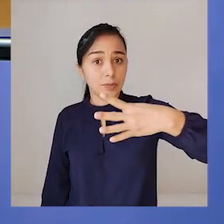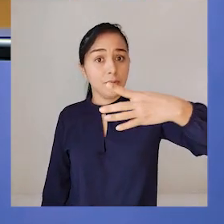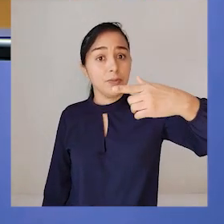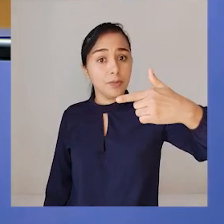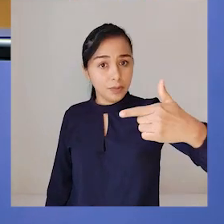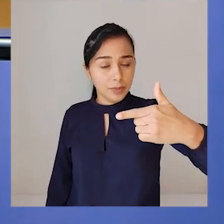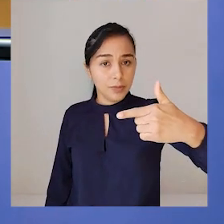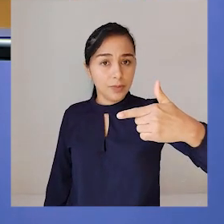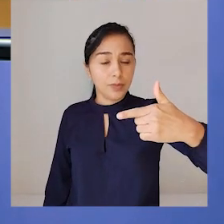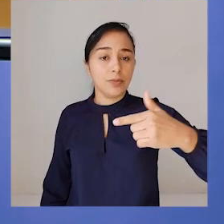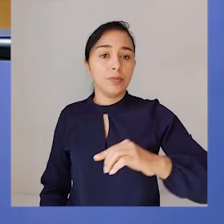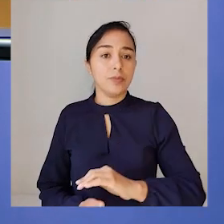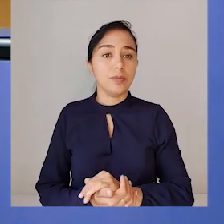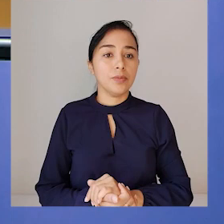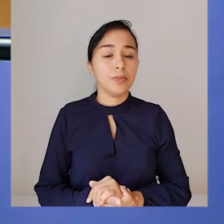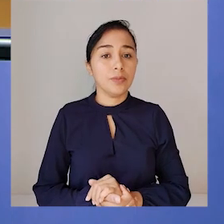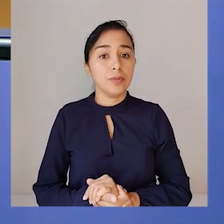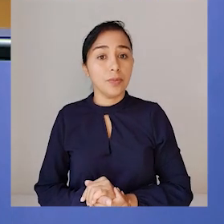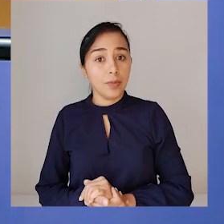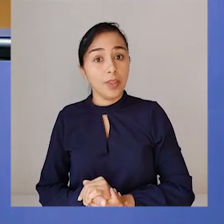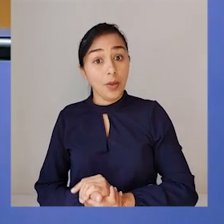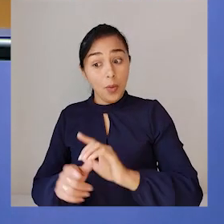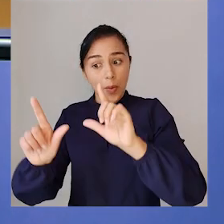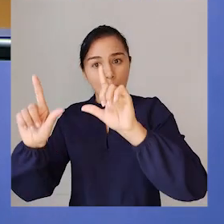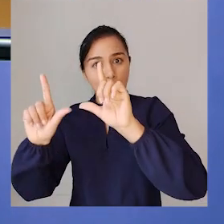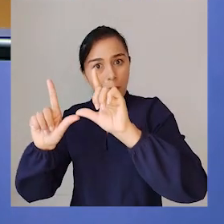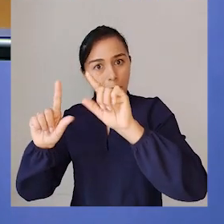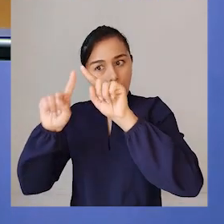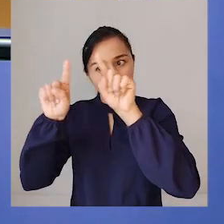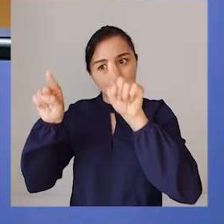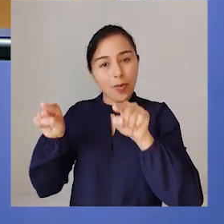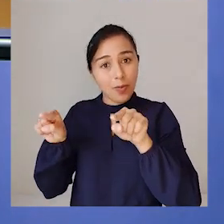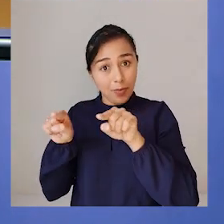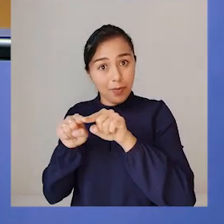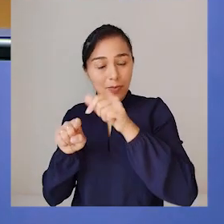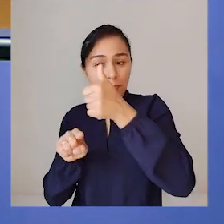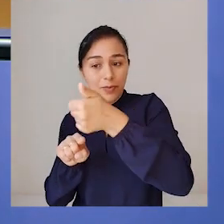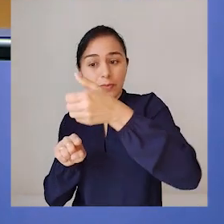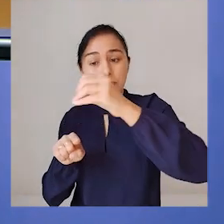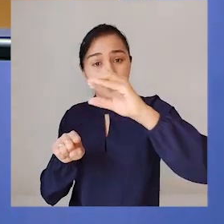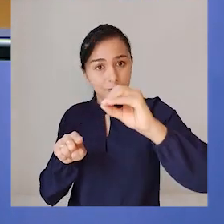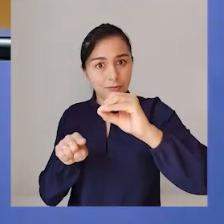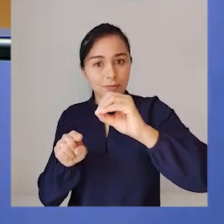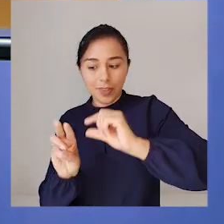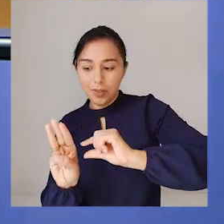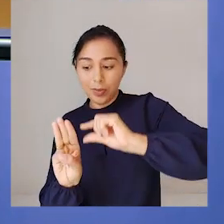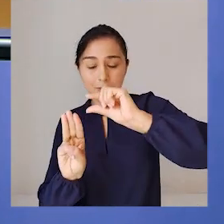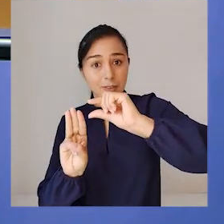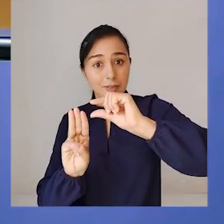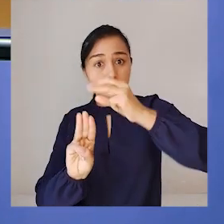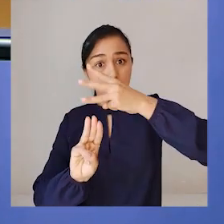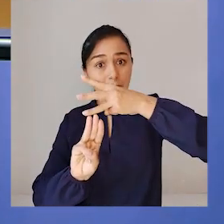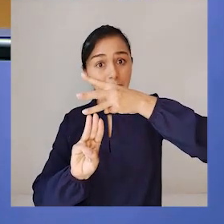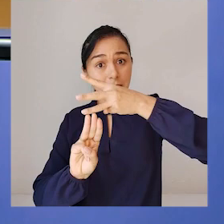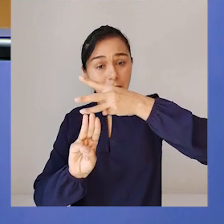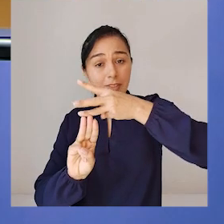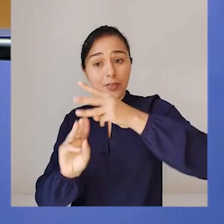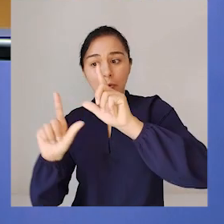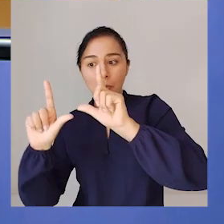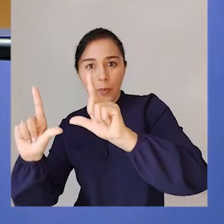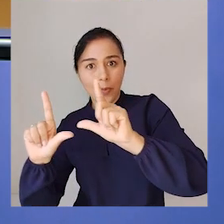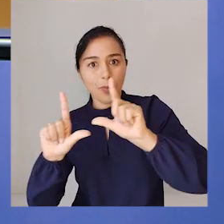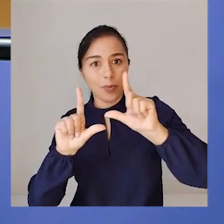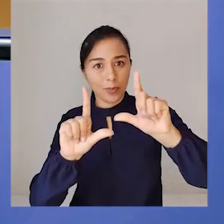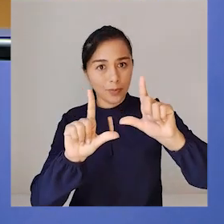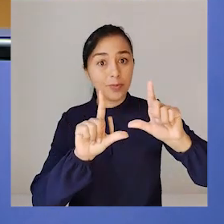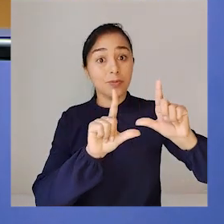tenho mais uma vez os blocos de 100 para representar a centena, que nesse caso é o 3,